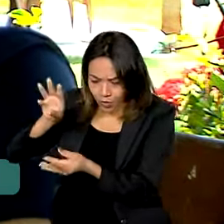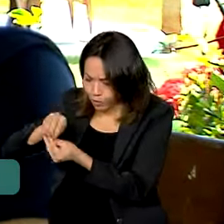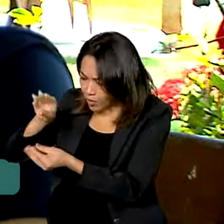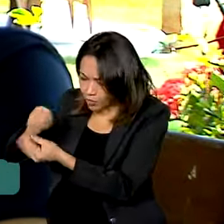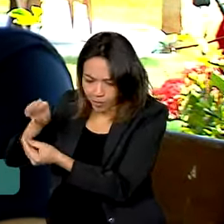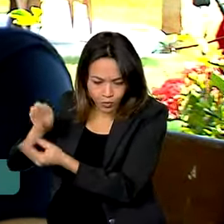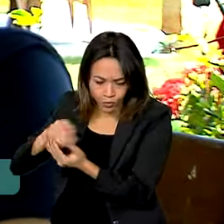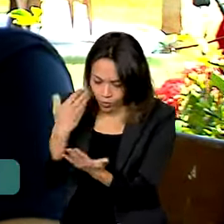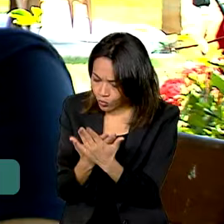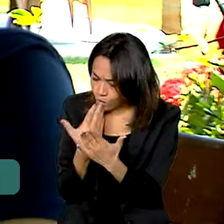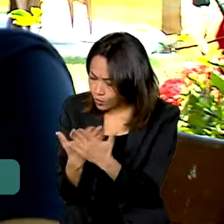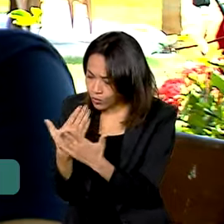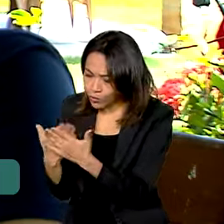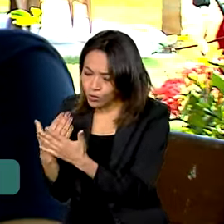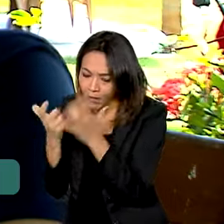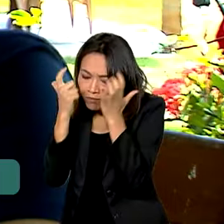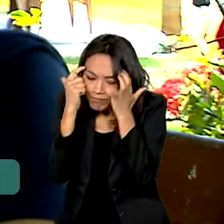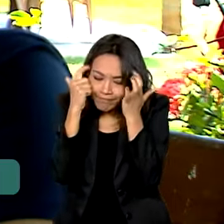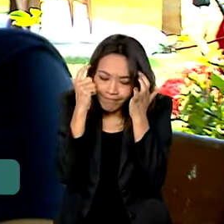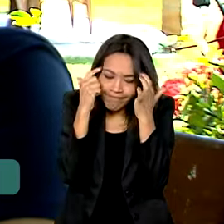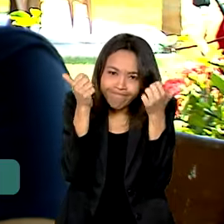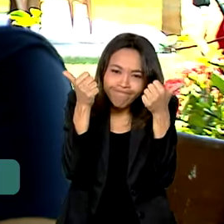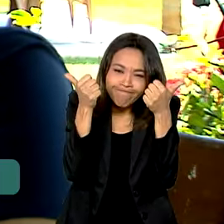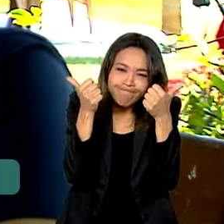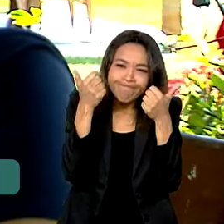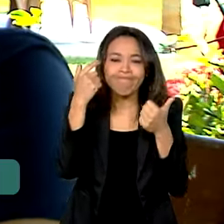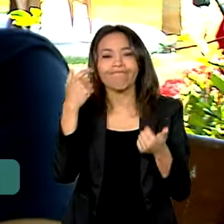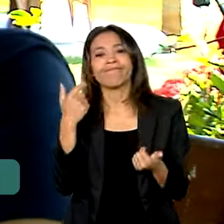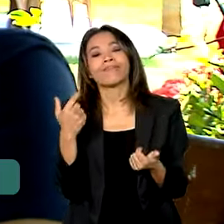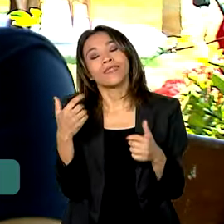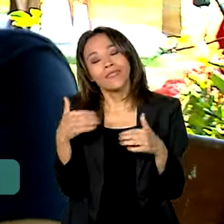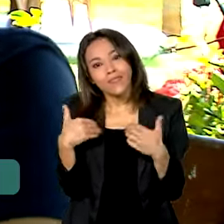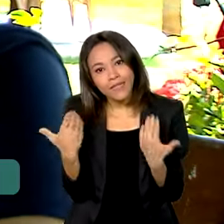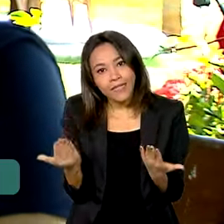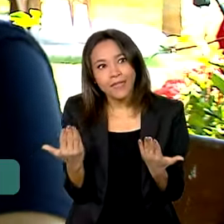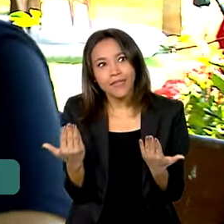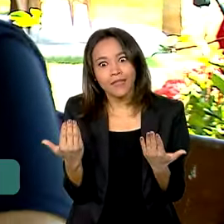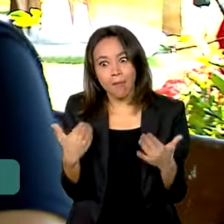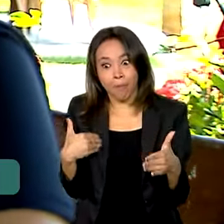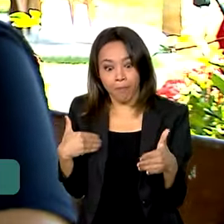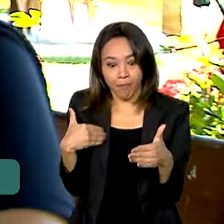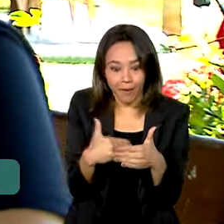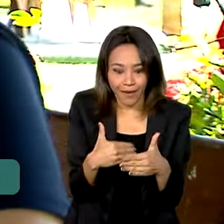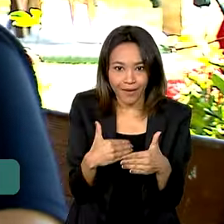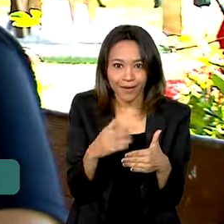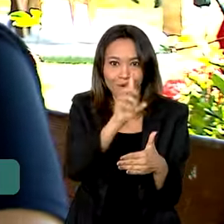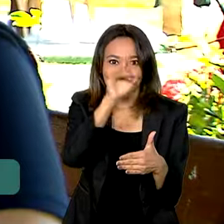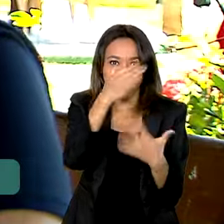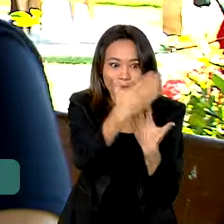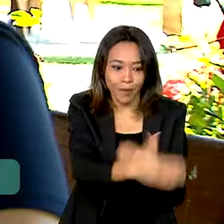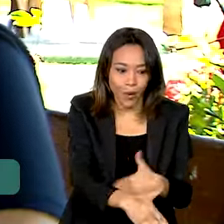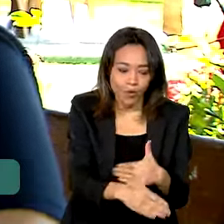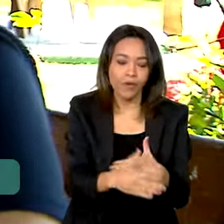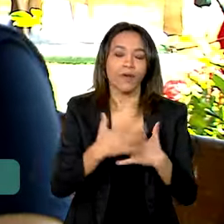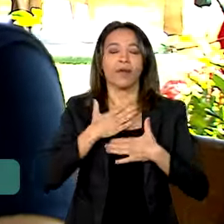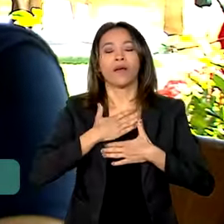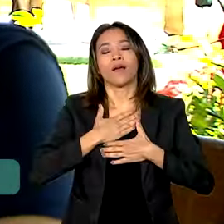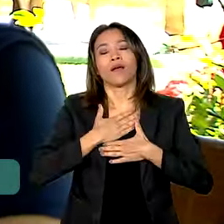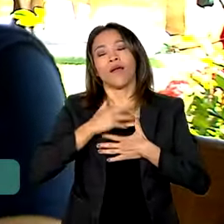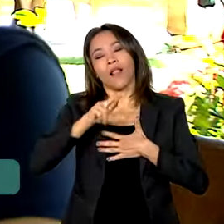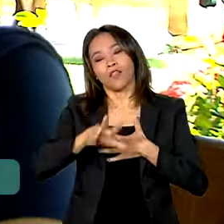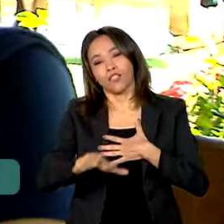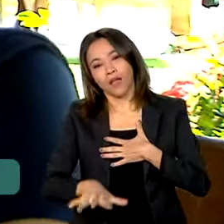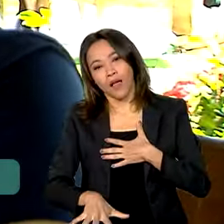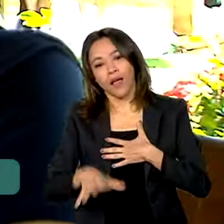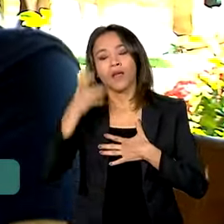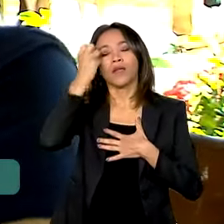para tentar manter tudo fresquinho ali na memória e quando chegar mais perto da data da prova tentar dar uma relaxada dormir